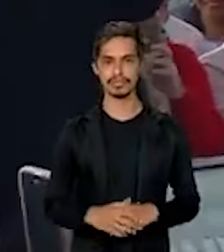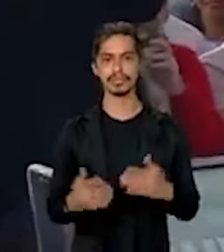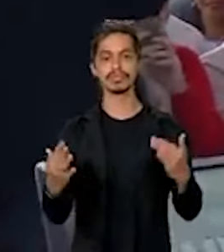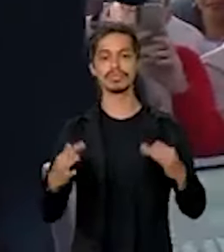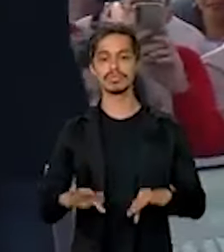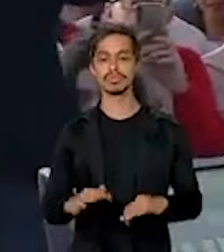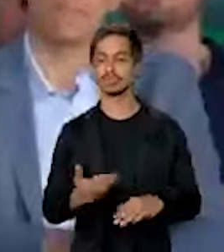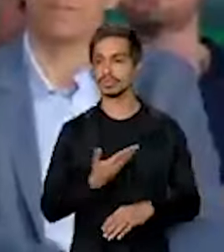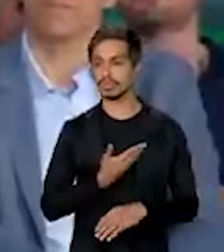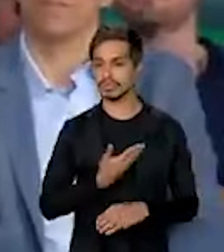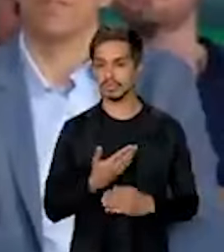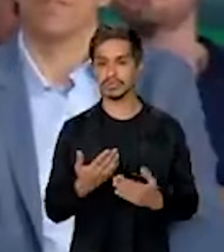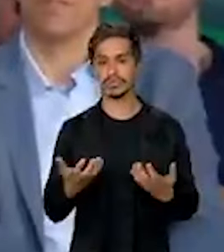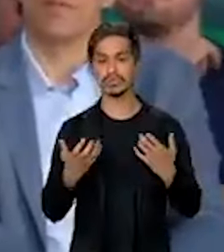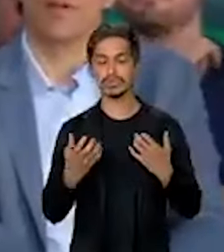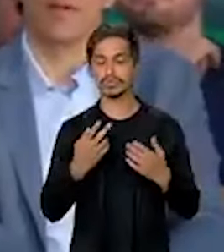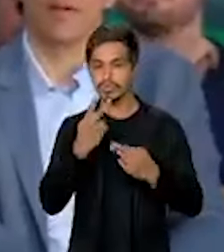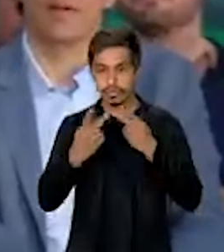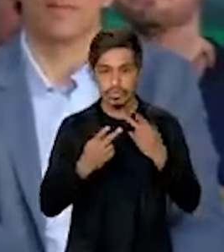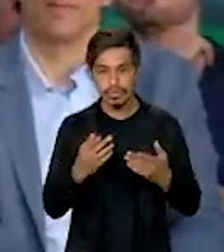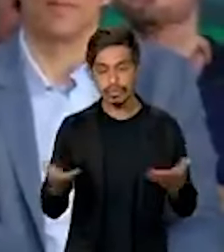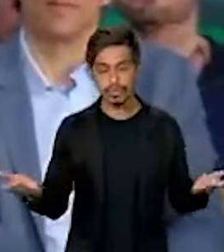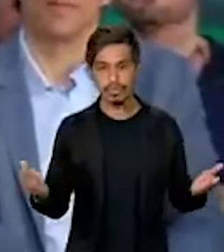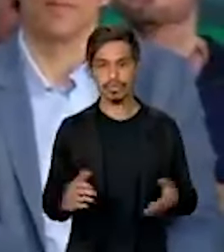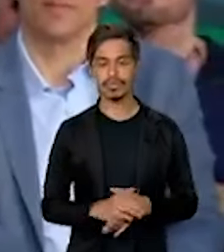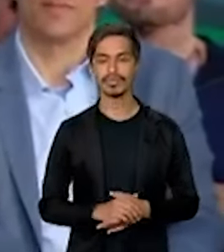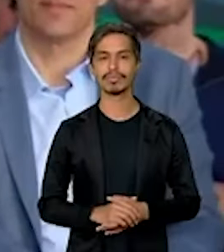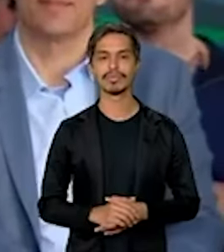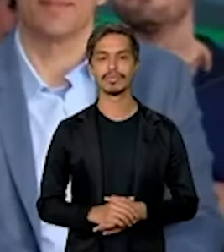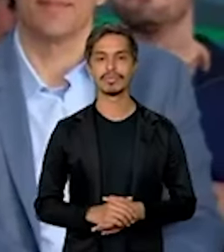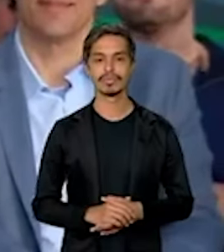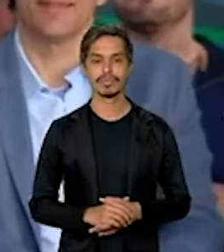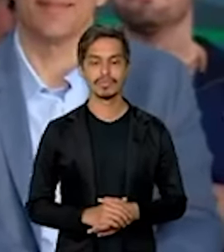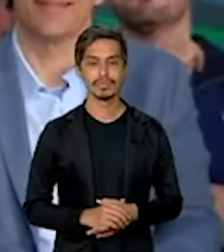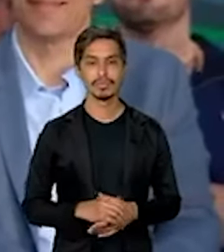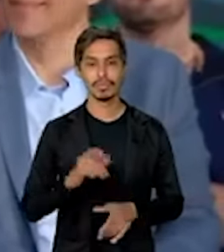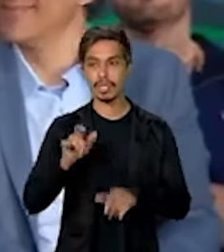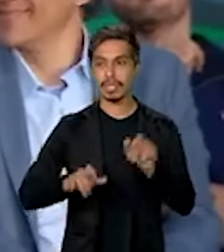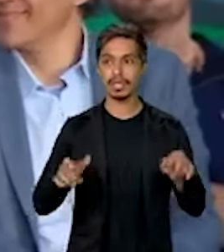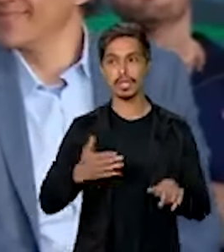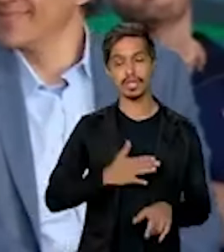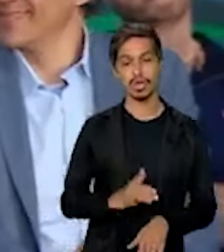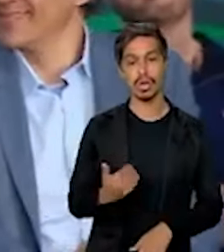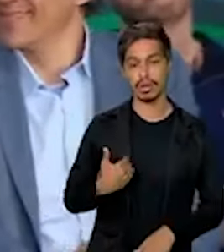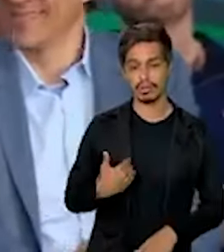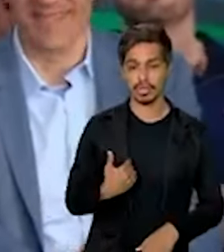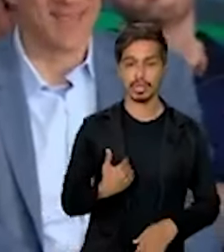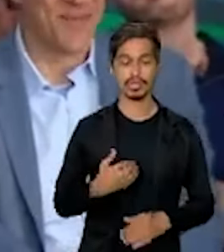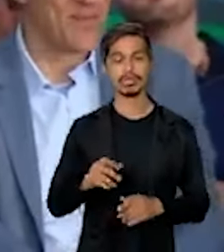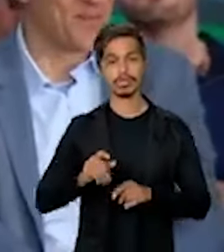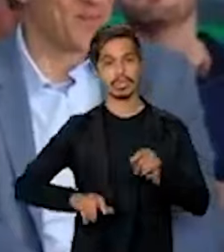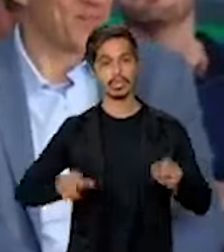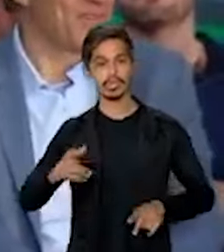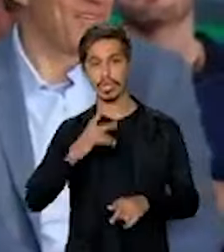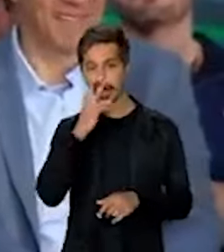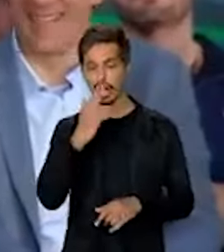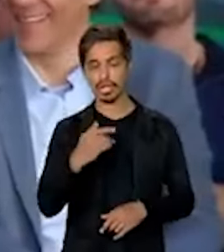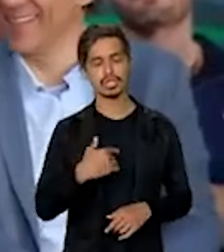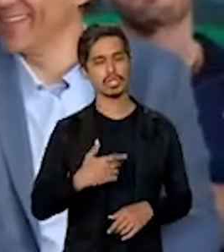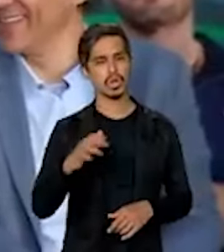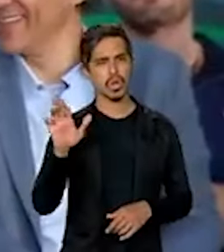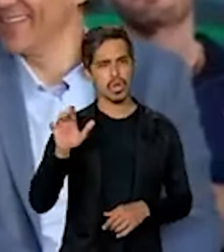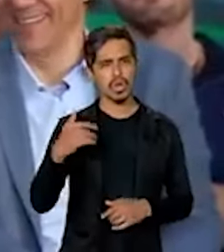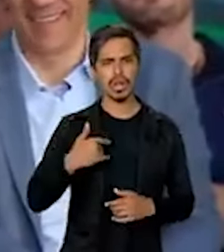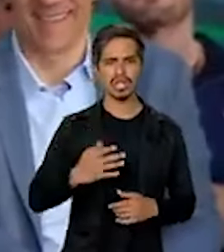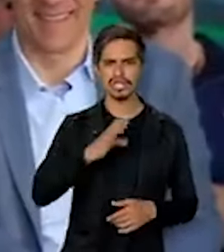final, companheiros, eu quero terminar dizendo para vocês o seguinte: as pessoas que não gostam de mim, as pessoas que acham esse Lula está